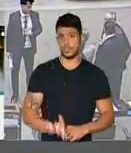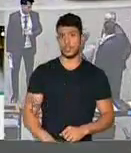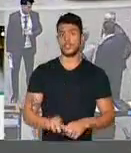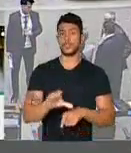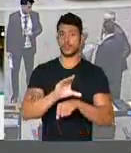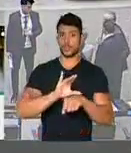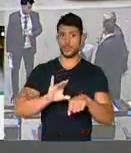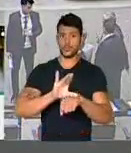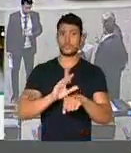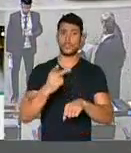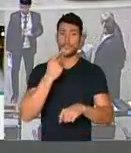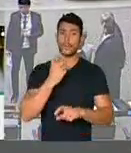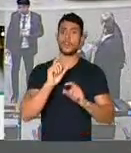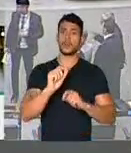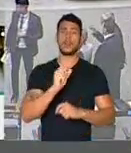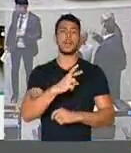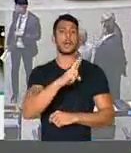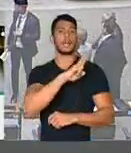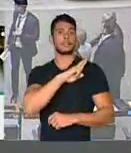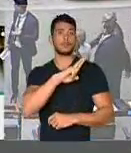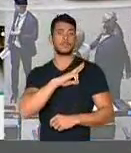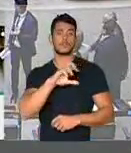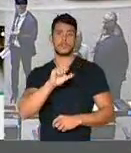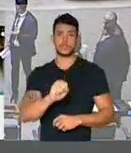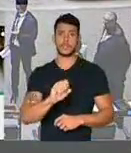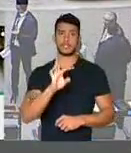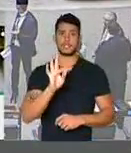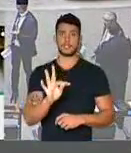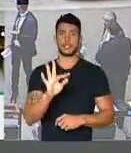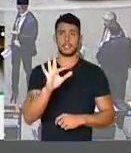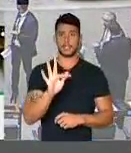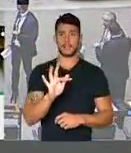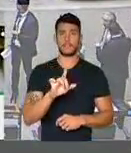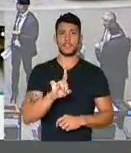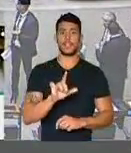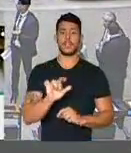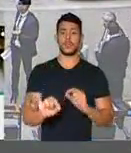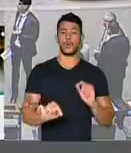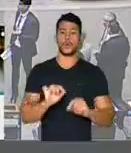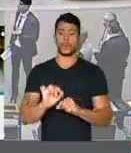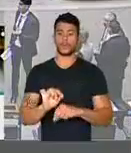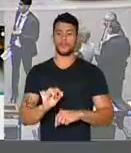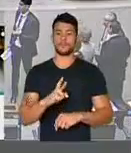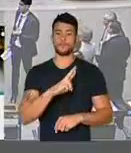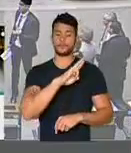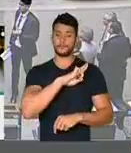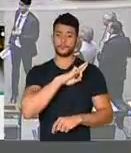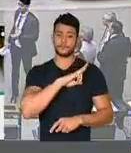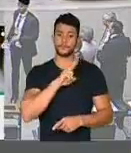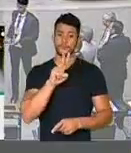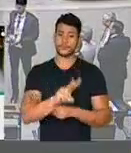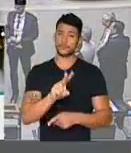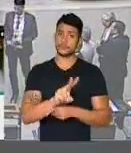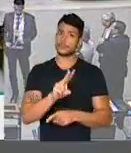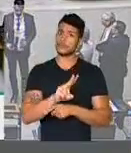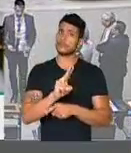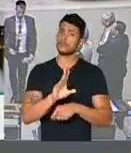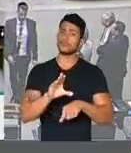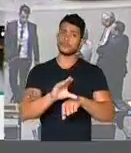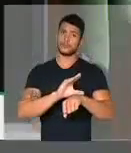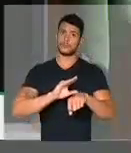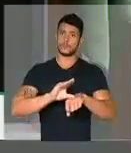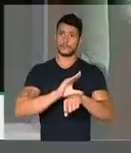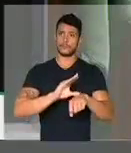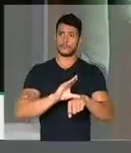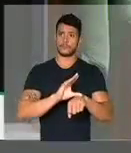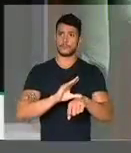papel do Supremo Tribunal Federal é o papel de zelar pela Constituição.